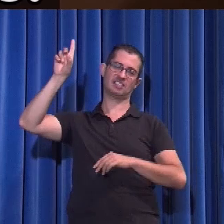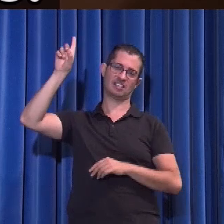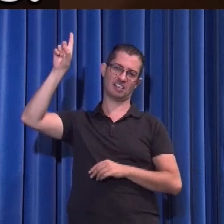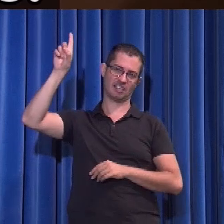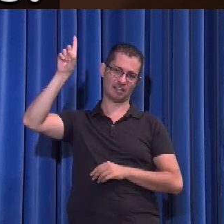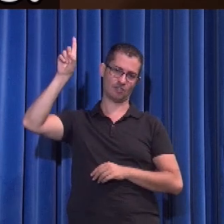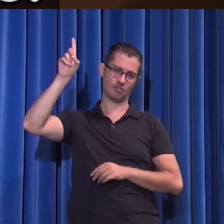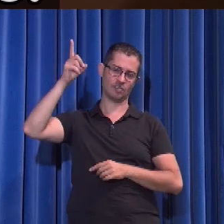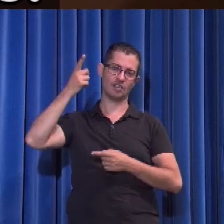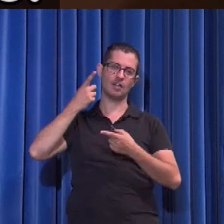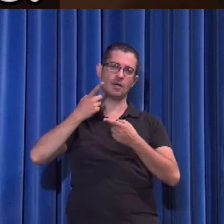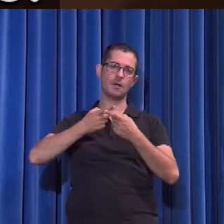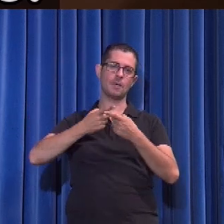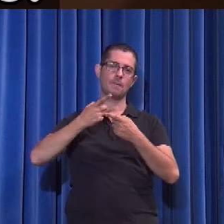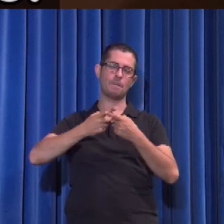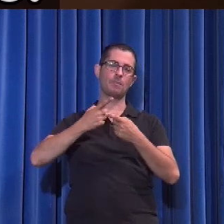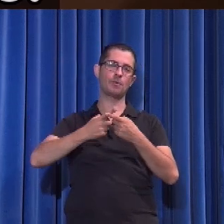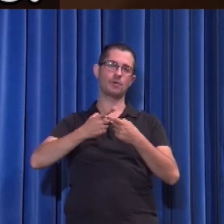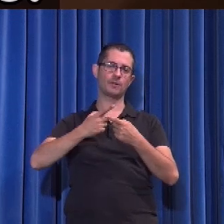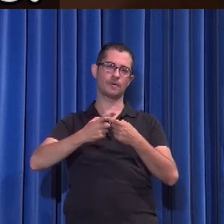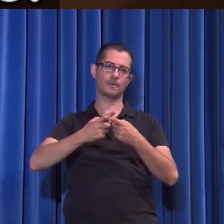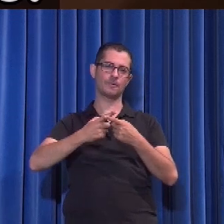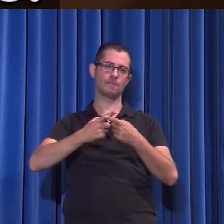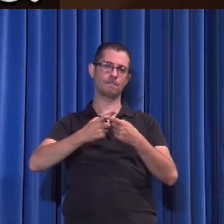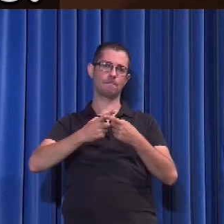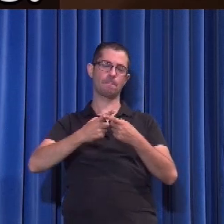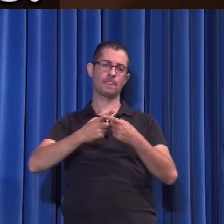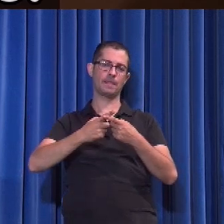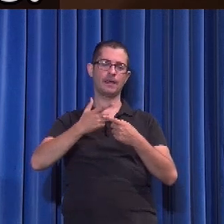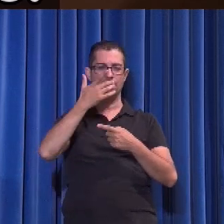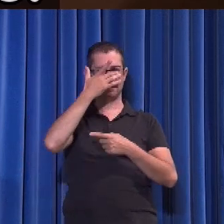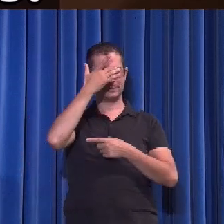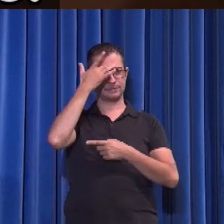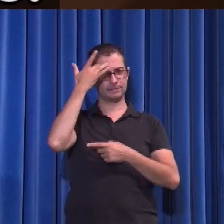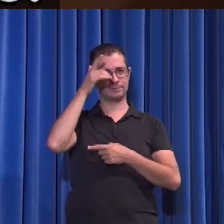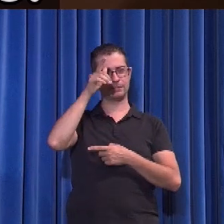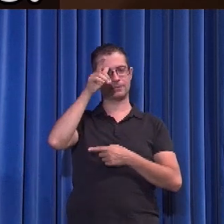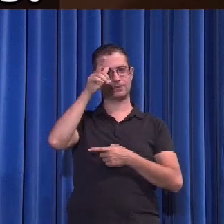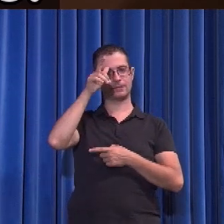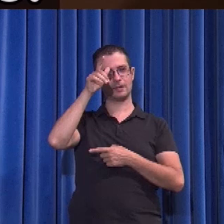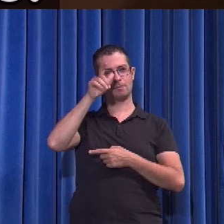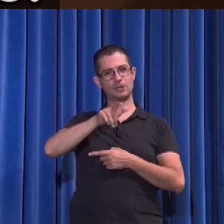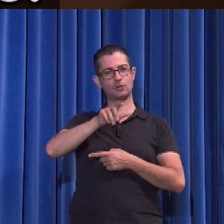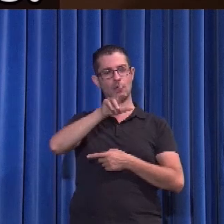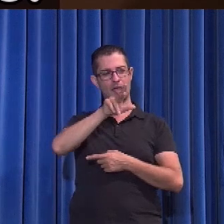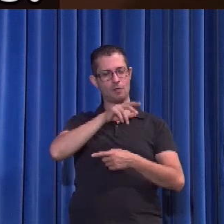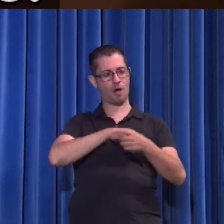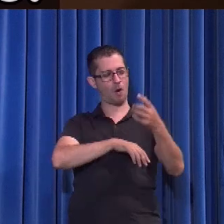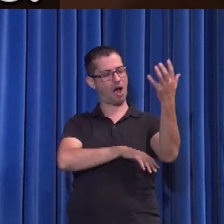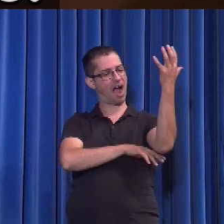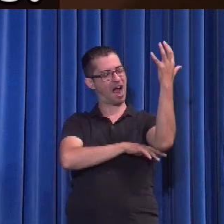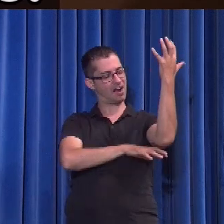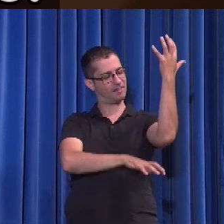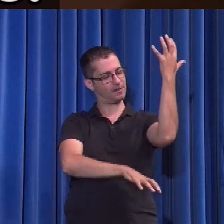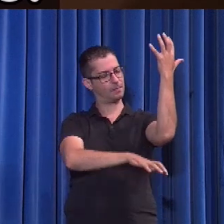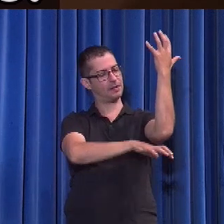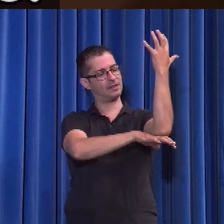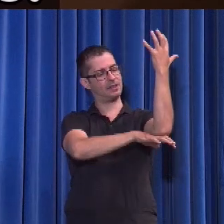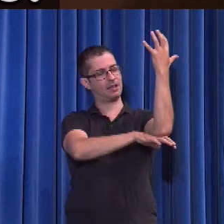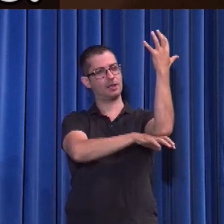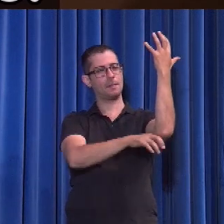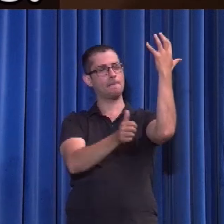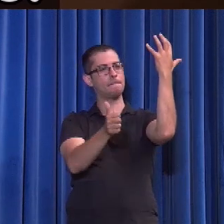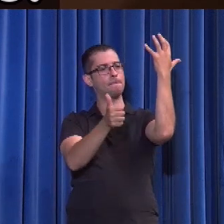é como a árvore plantada junto às águas, que estende as suas raízes para o ribeiro e